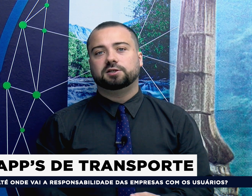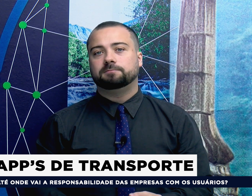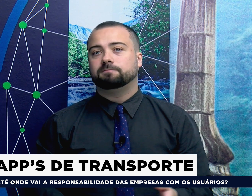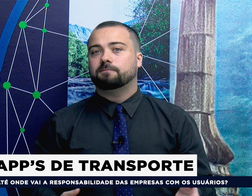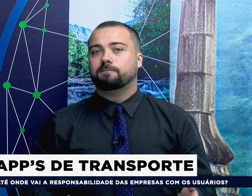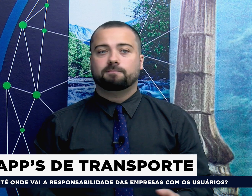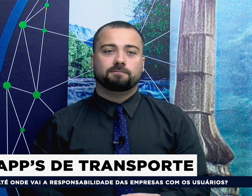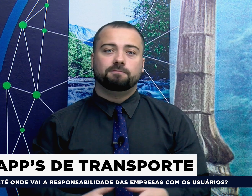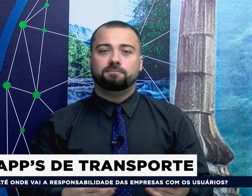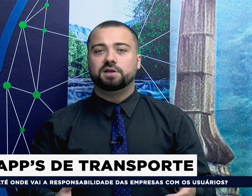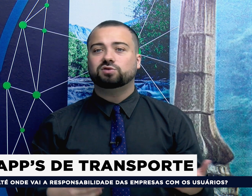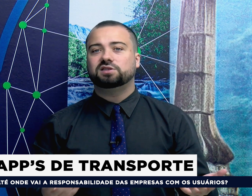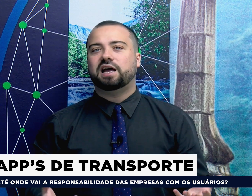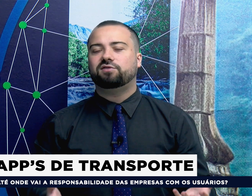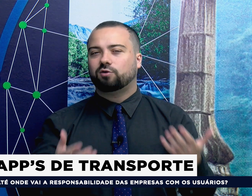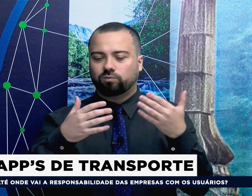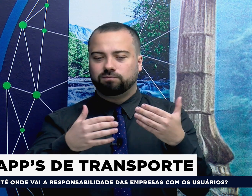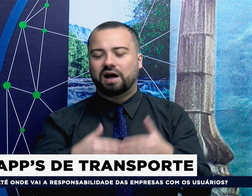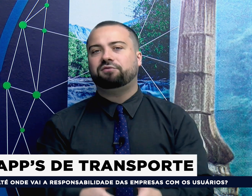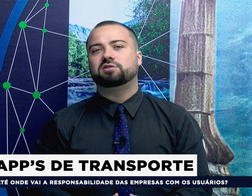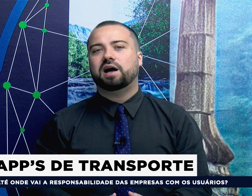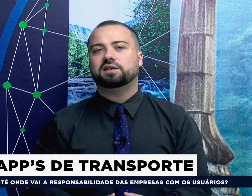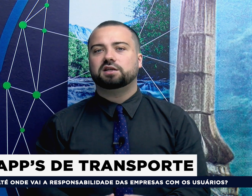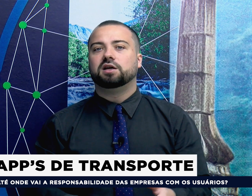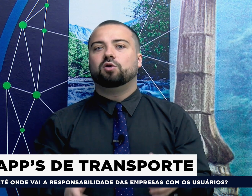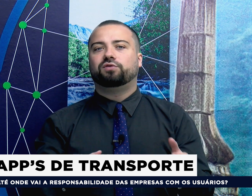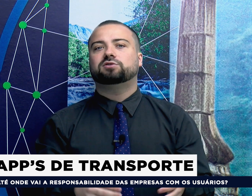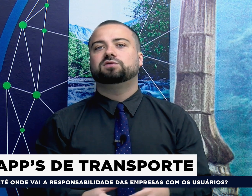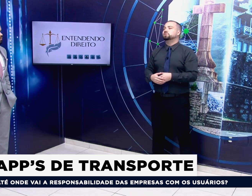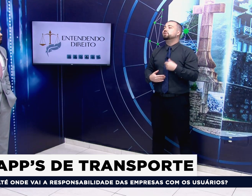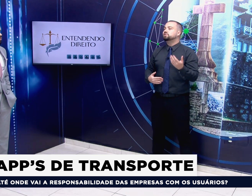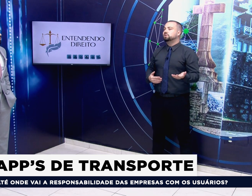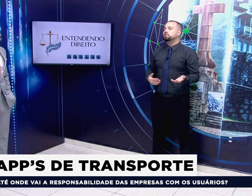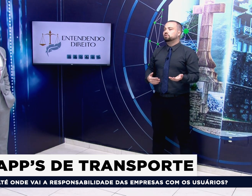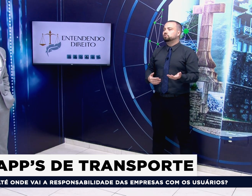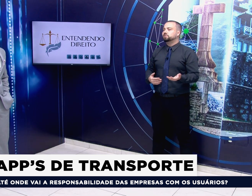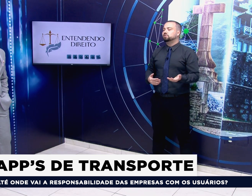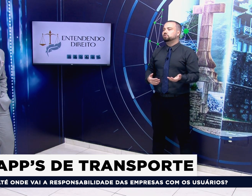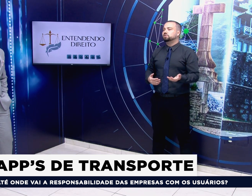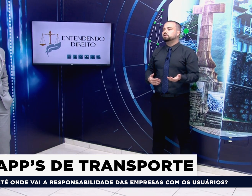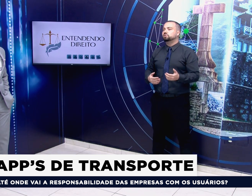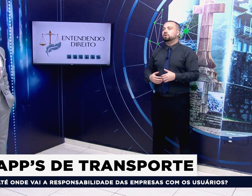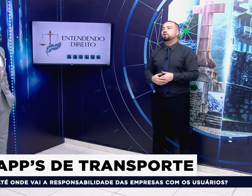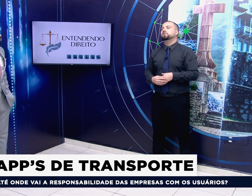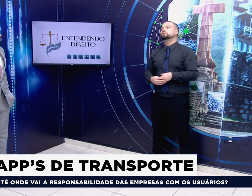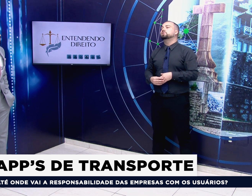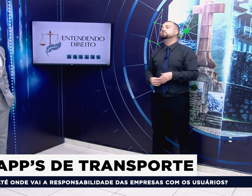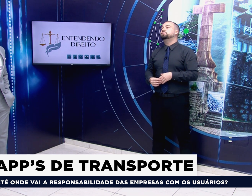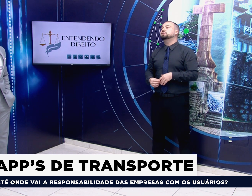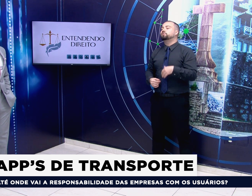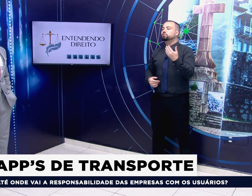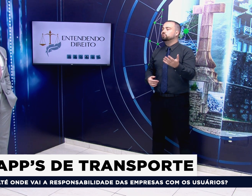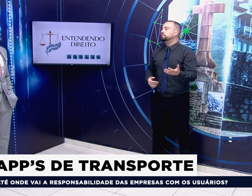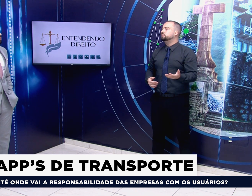que não se deve afirmar que o fato de você registrar os prestadores de serviço vai fazer com que